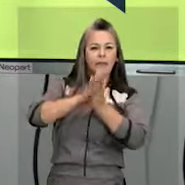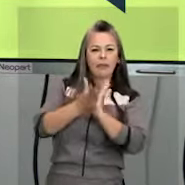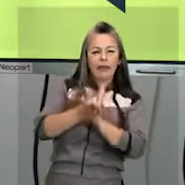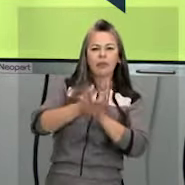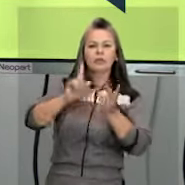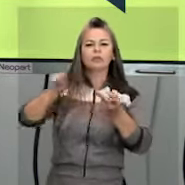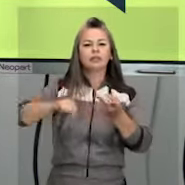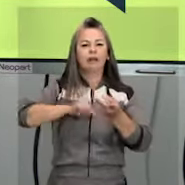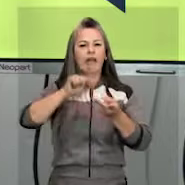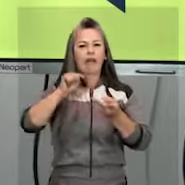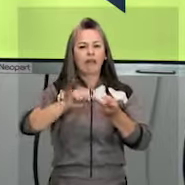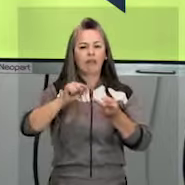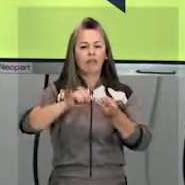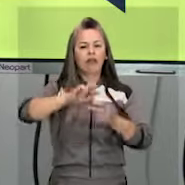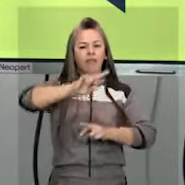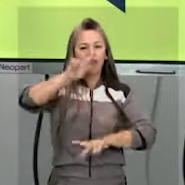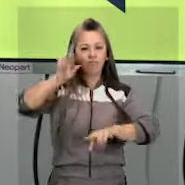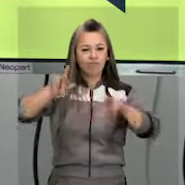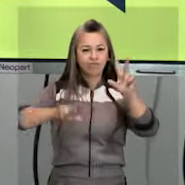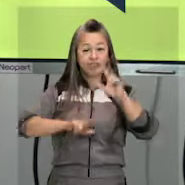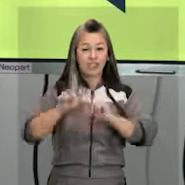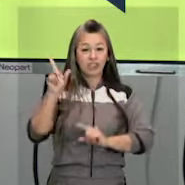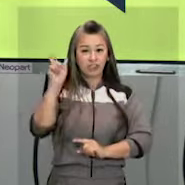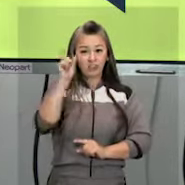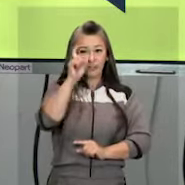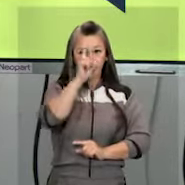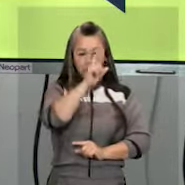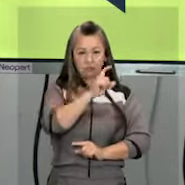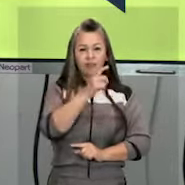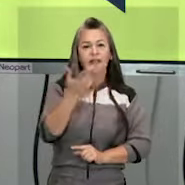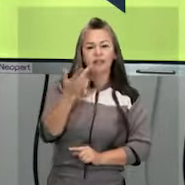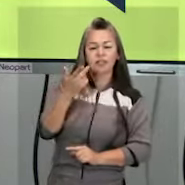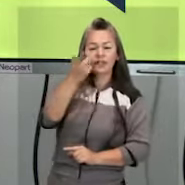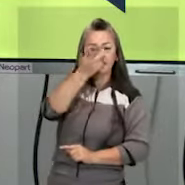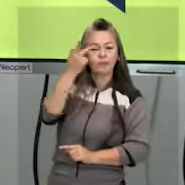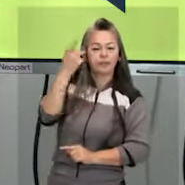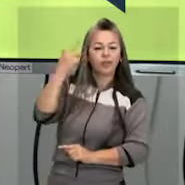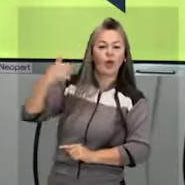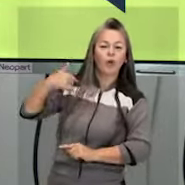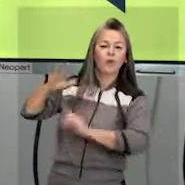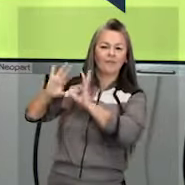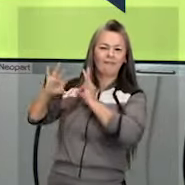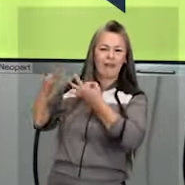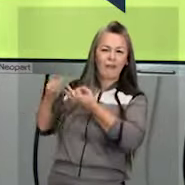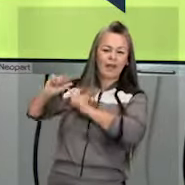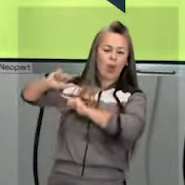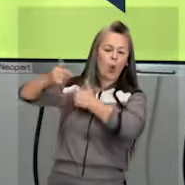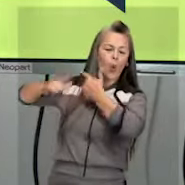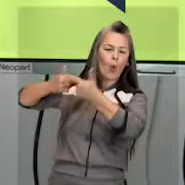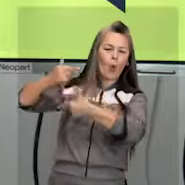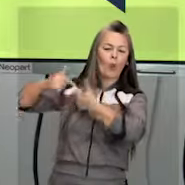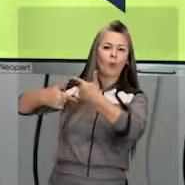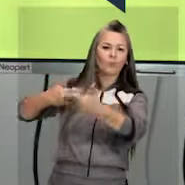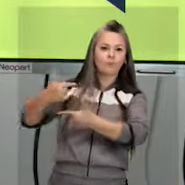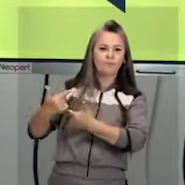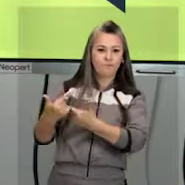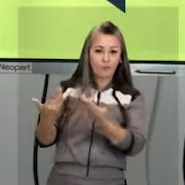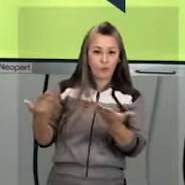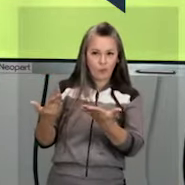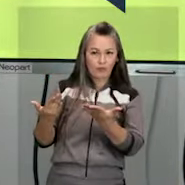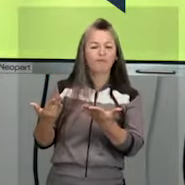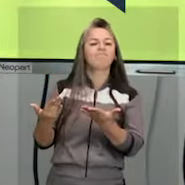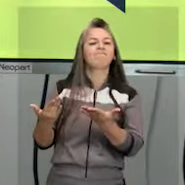sistema escravagista foi impondo aos descendentes dos escravizados aí nos séculos anteriores da história brasileira,